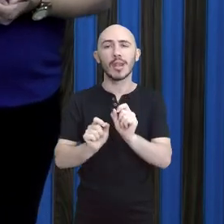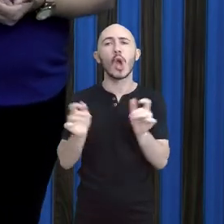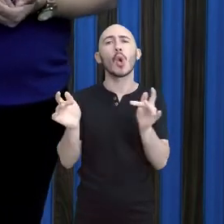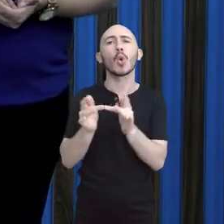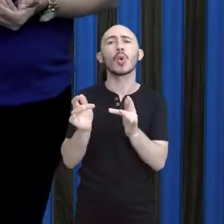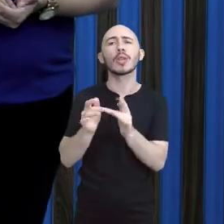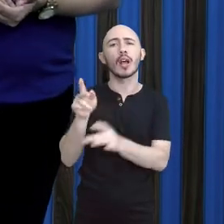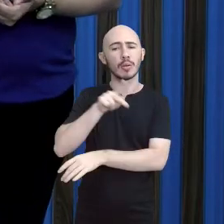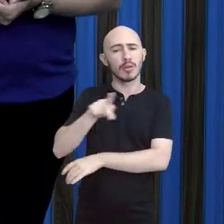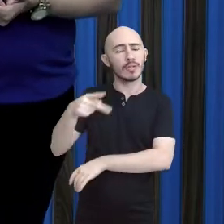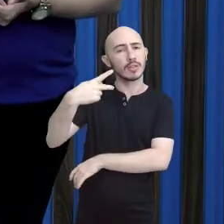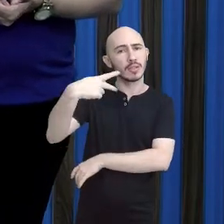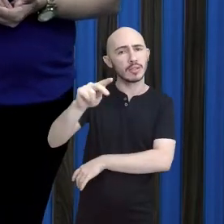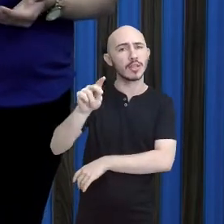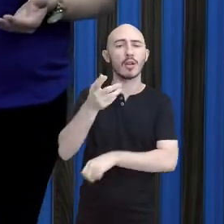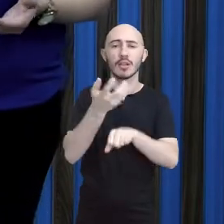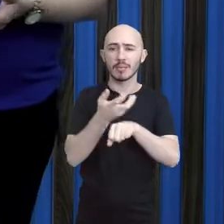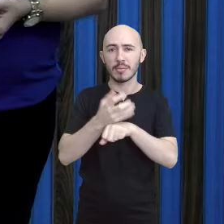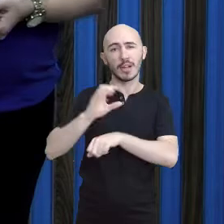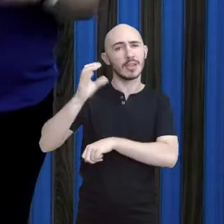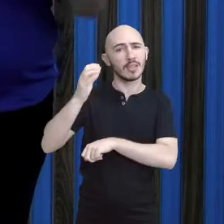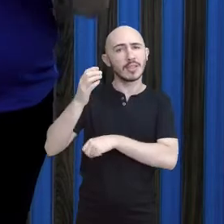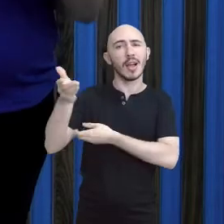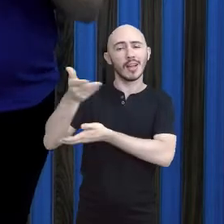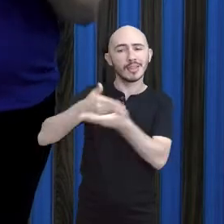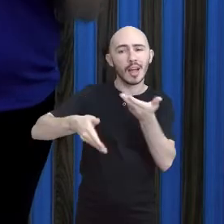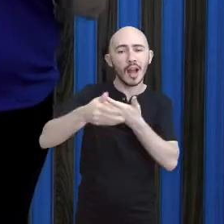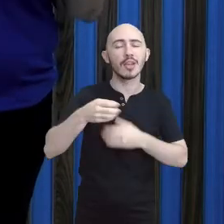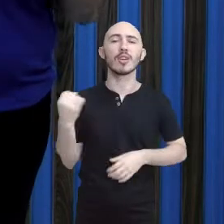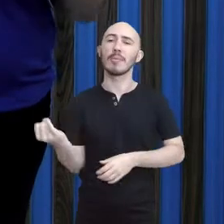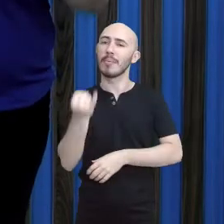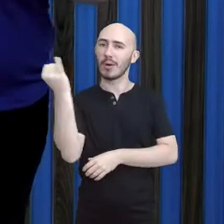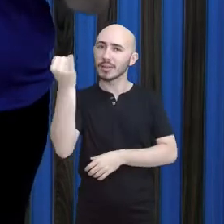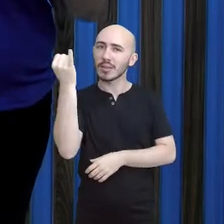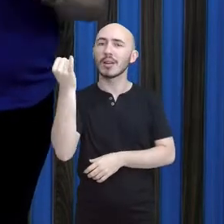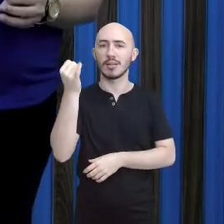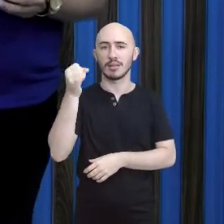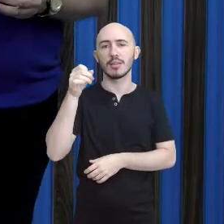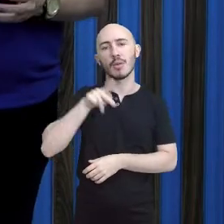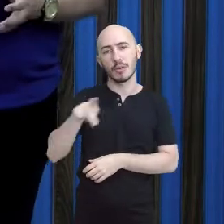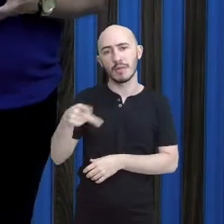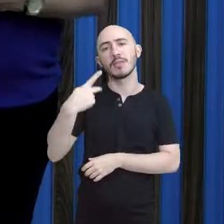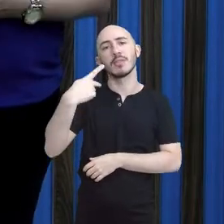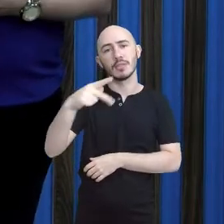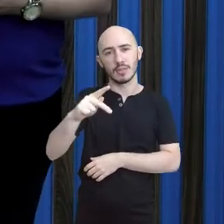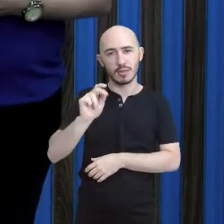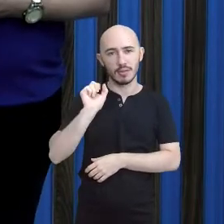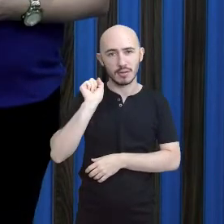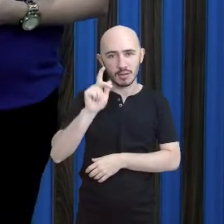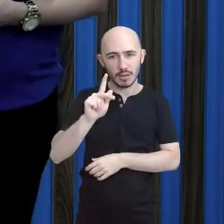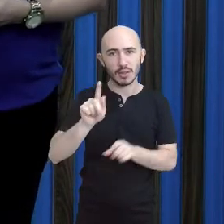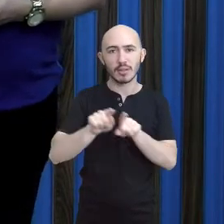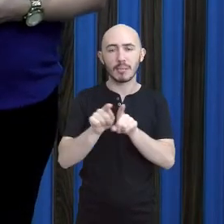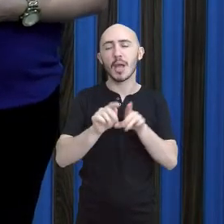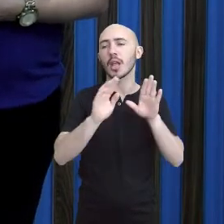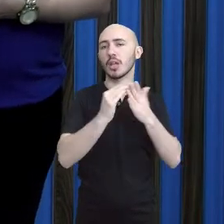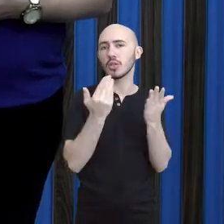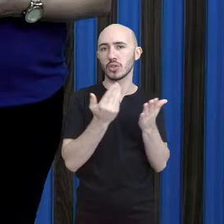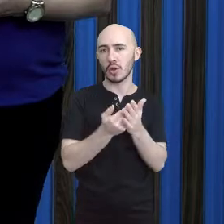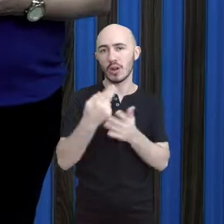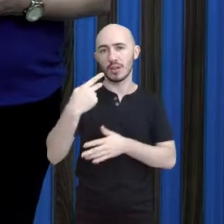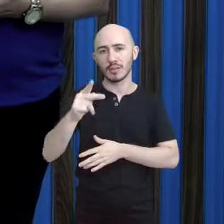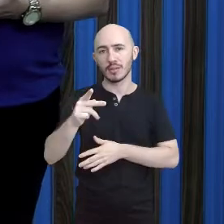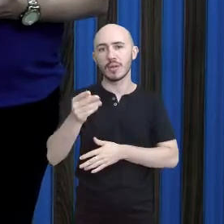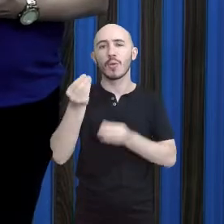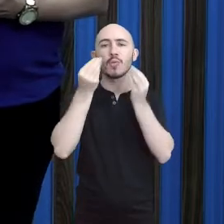com o seu professor de ciências. Falem com ele. Isso é muito importante, essa interação do seu professor e na sua escola, tá certo?